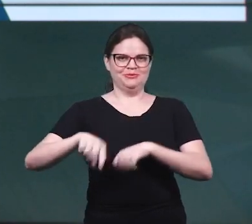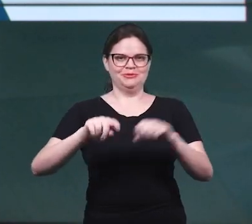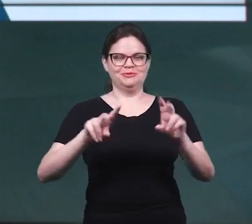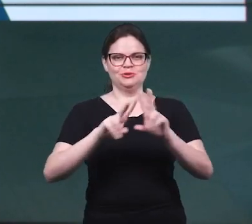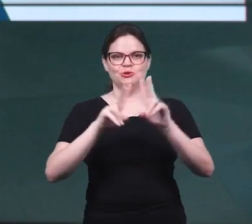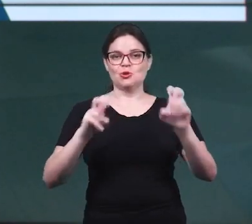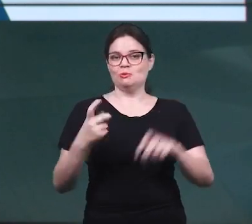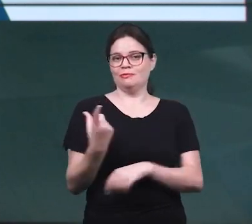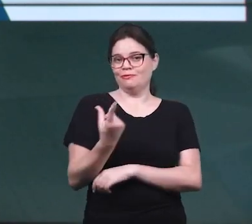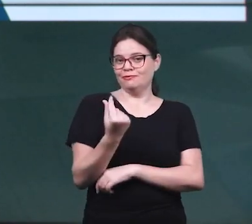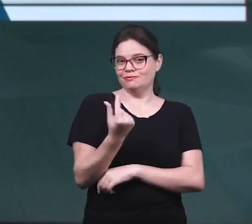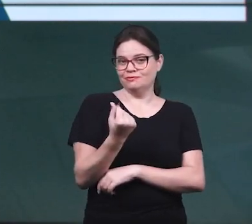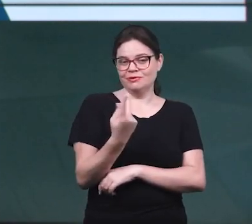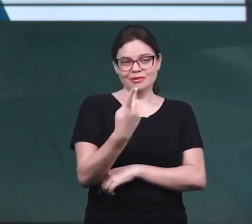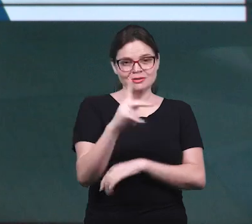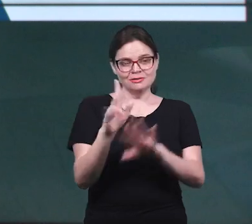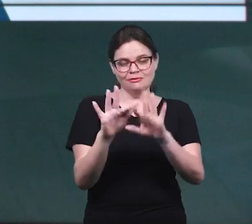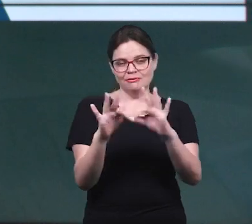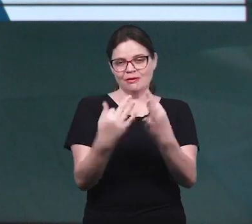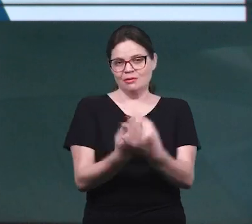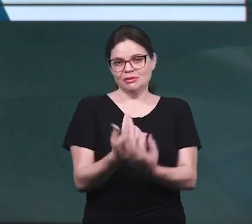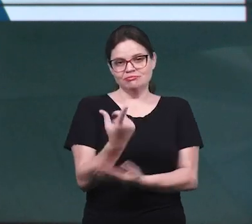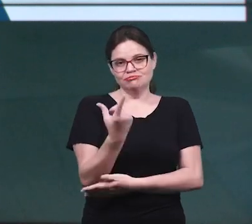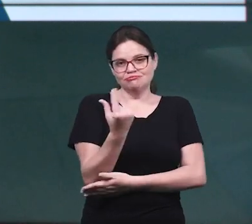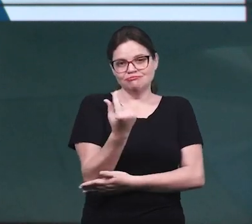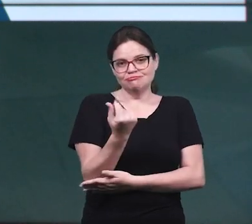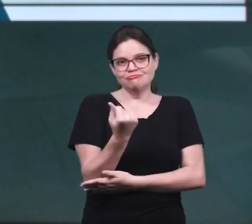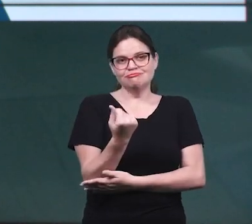das finanças, muito